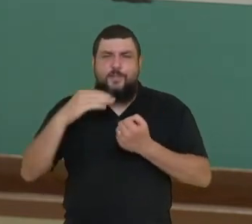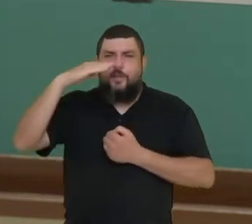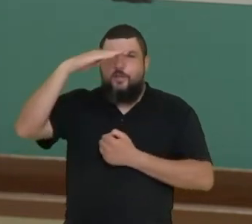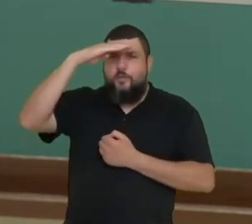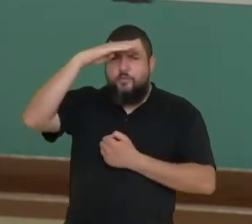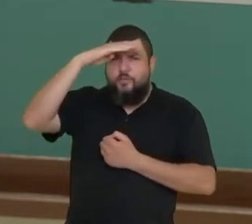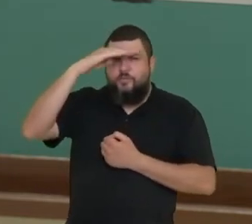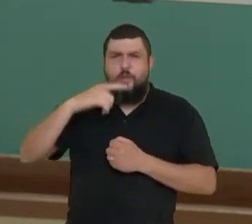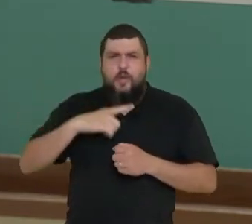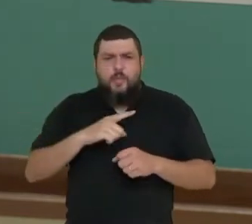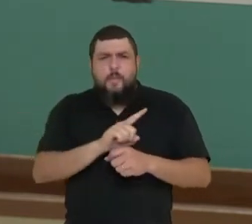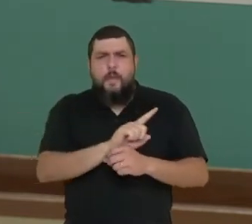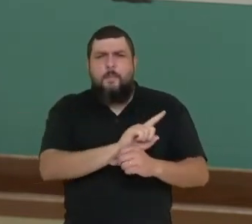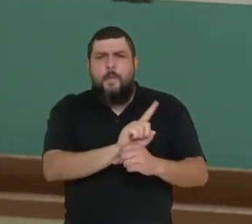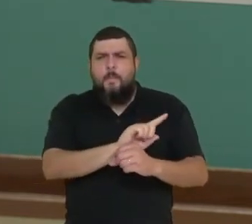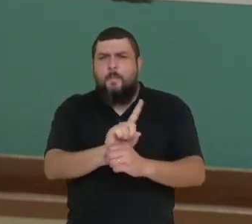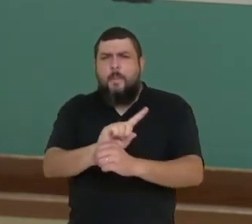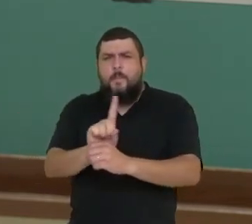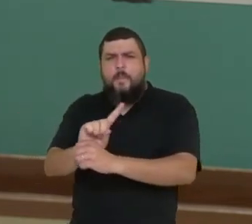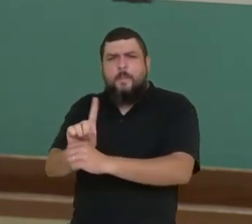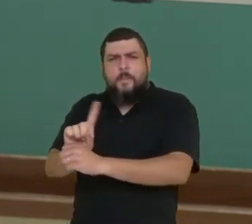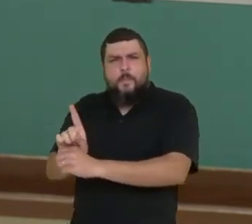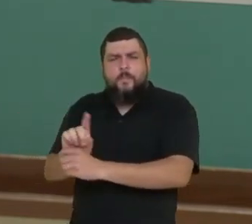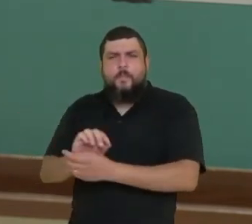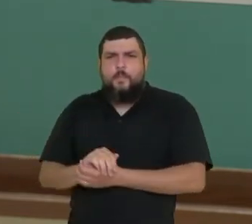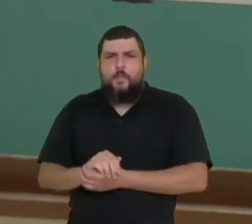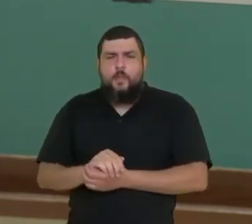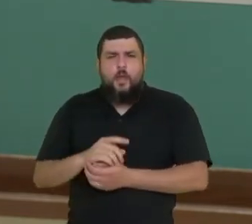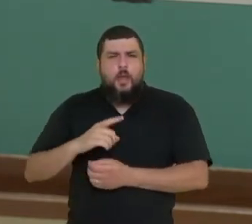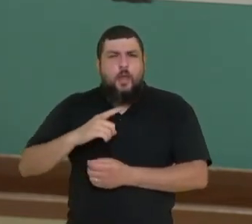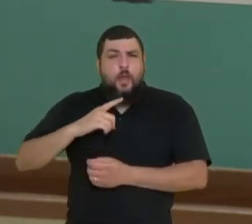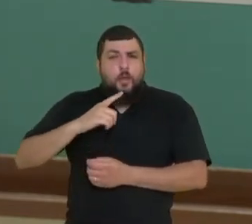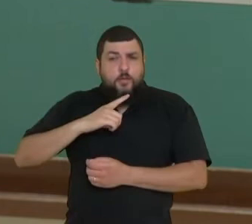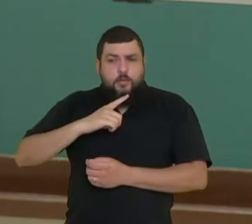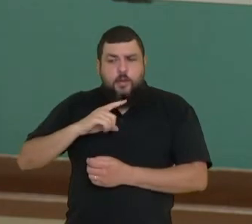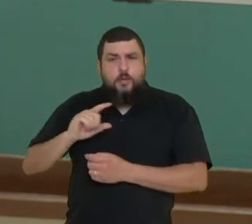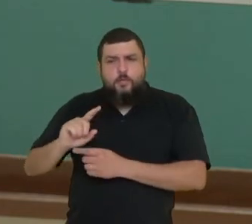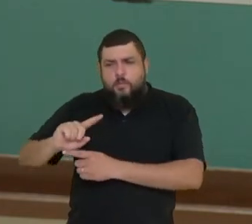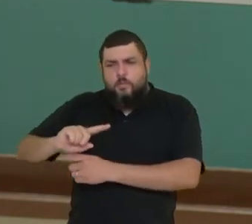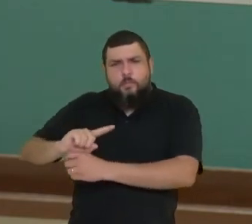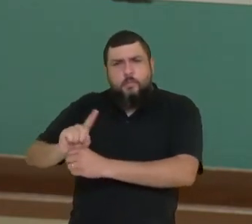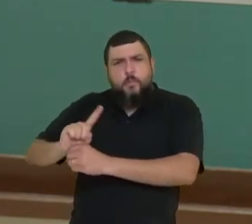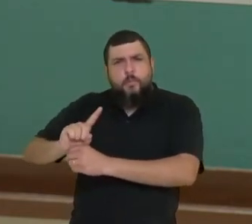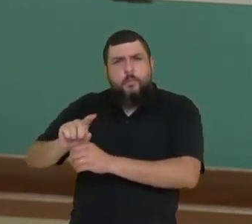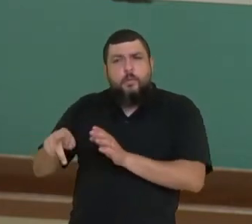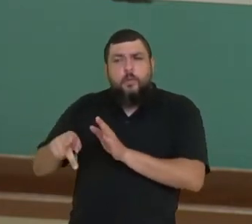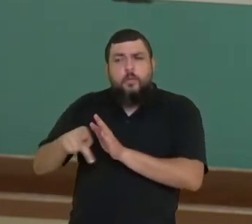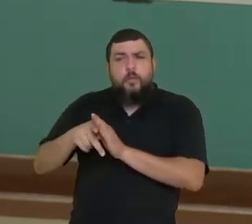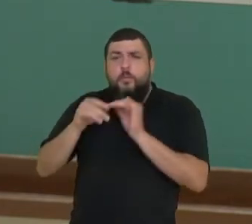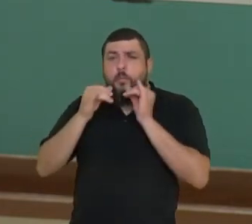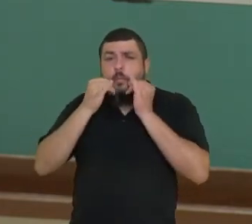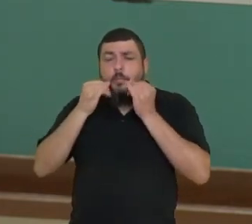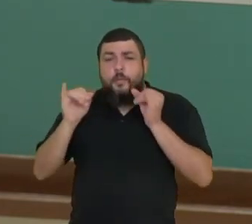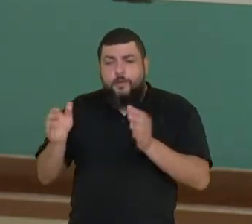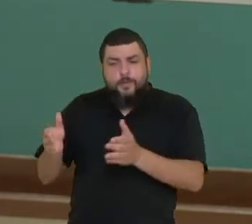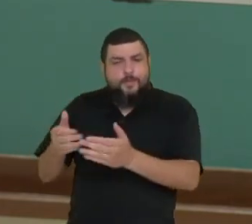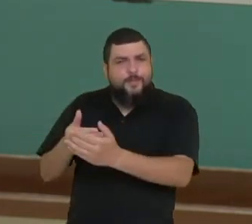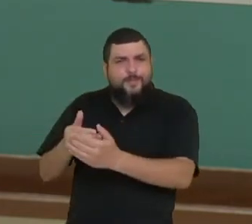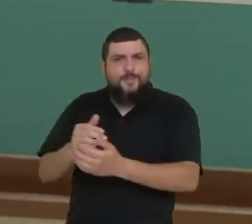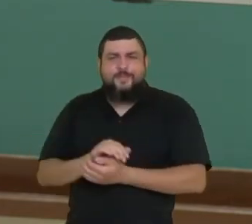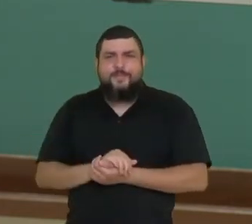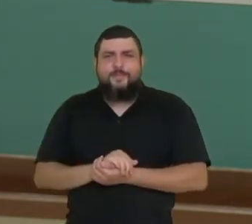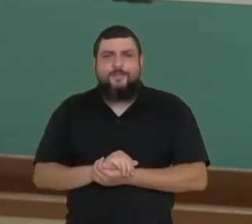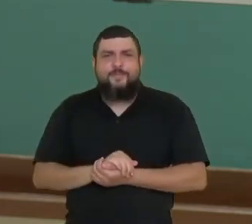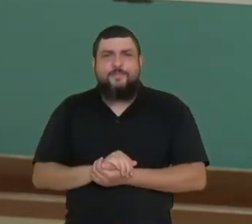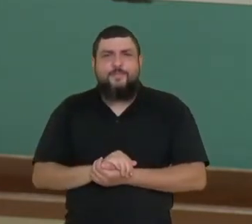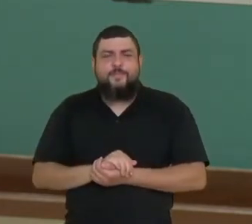reloginho. E ele tem um voltímetro que mede a tensão da bateria. Então, toda vez que eu, por